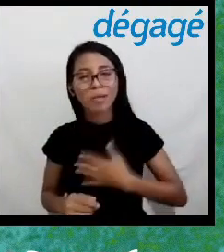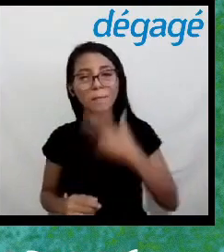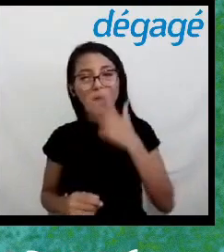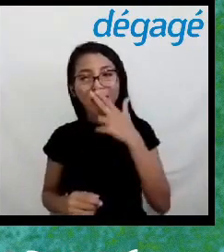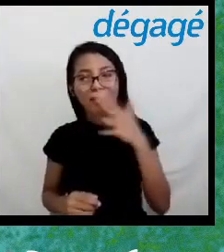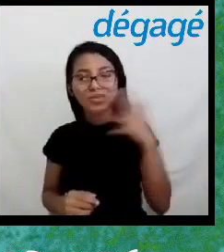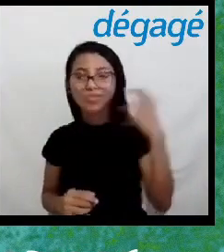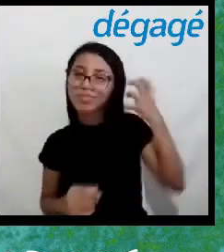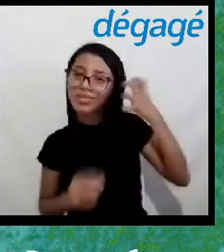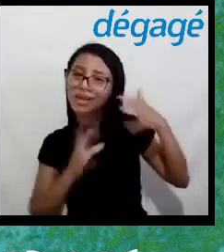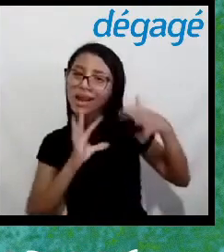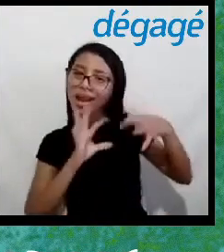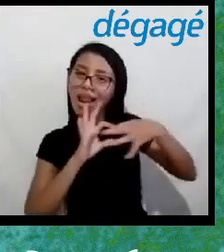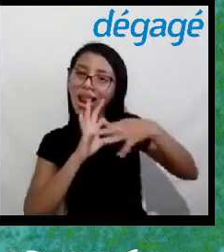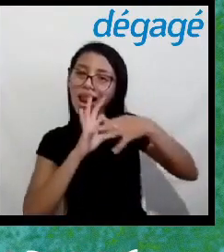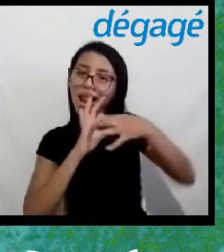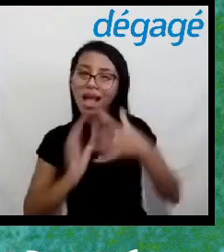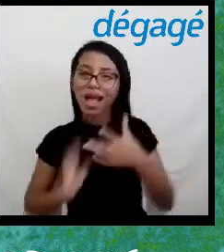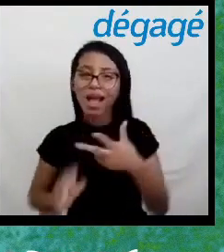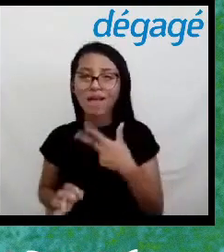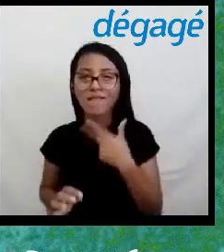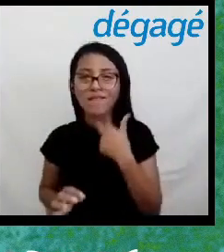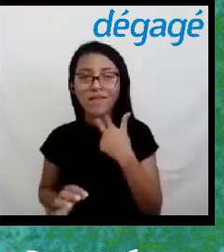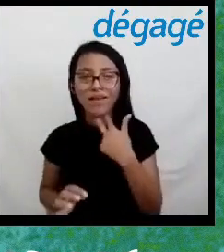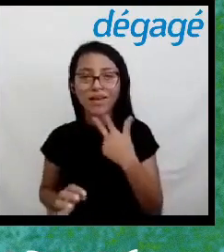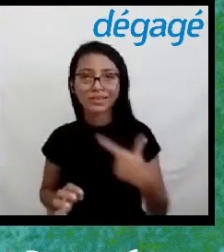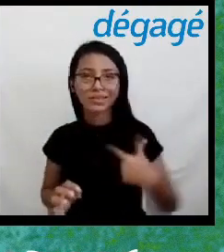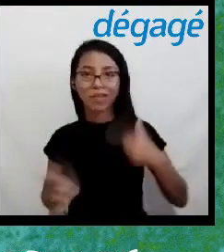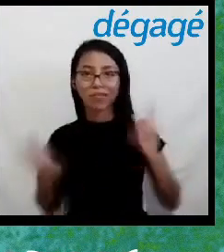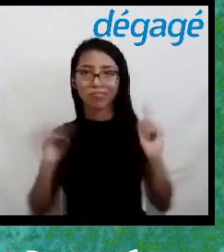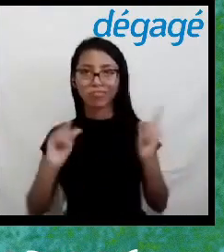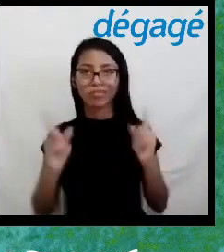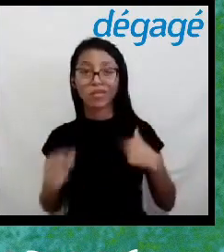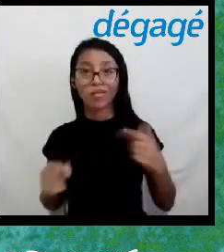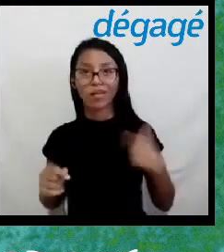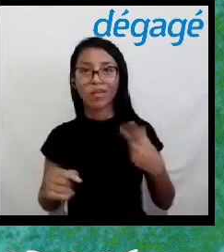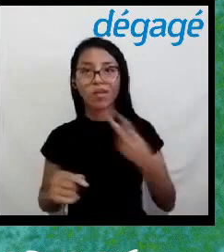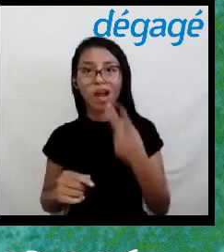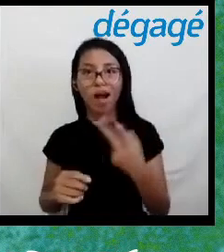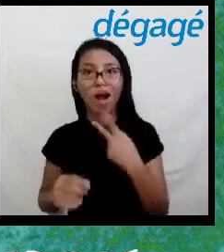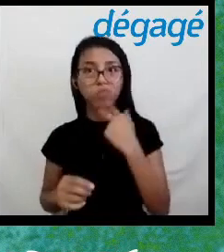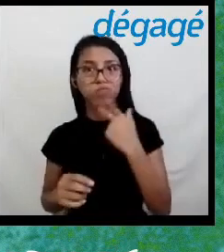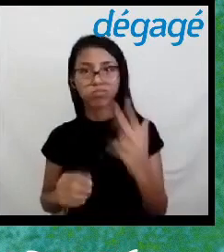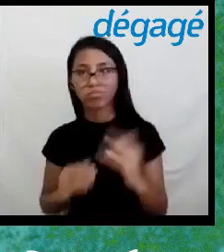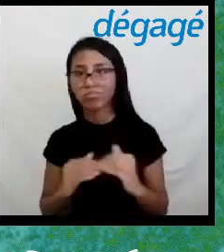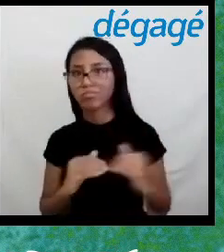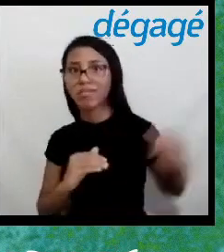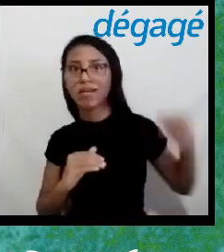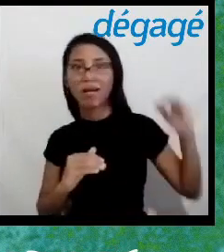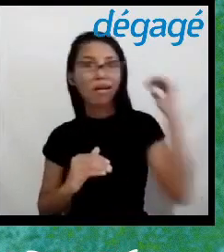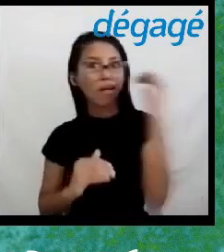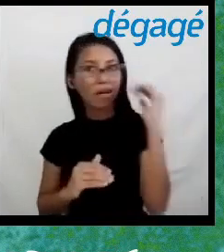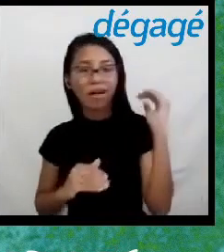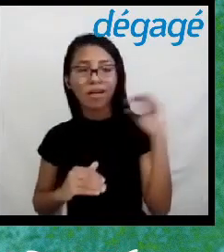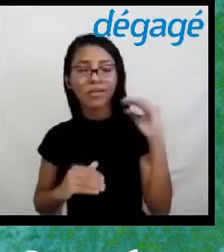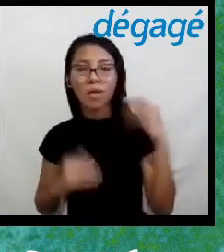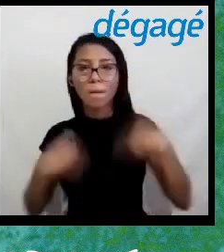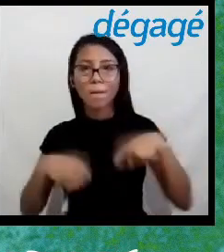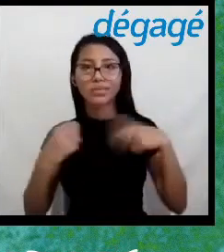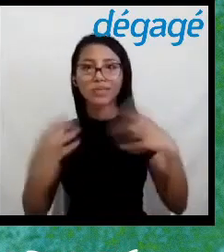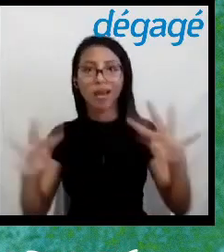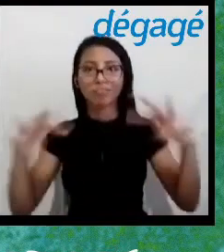contrário, eu falo alto, eu tento chamar a atenção das pessoas, ele todo ali light e leve